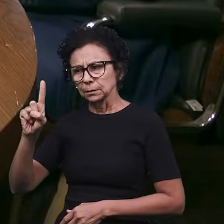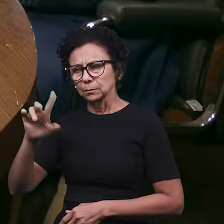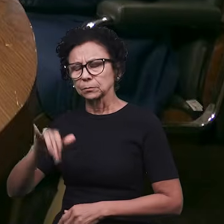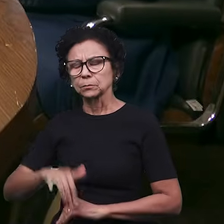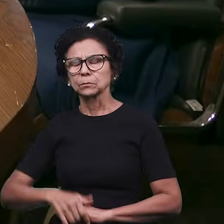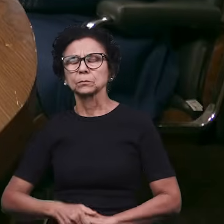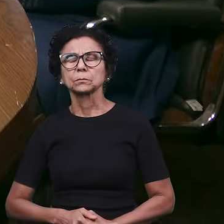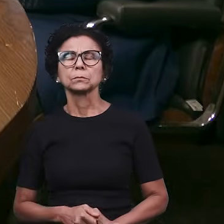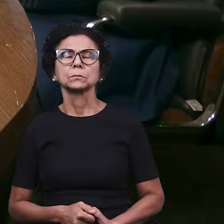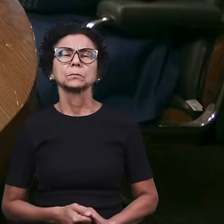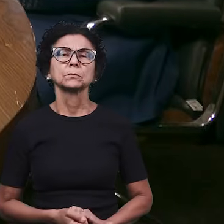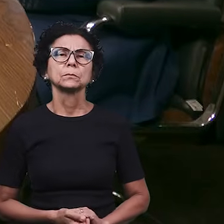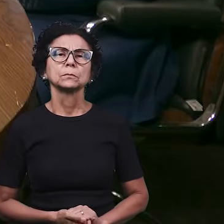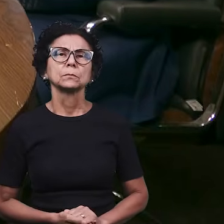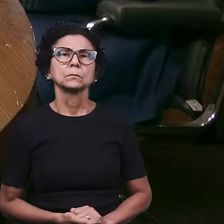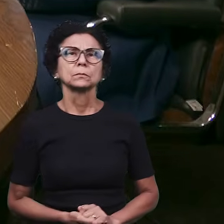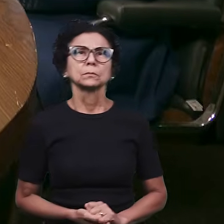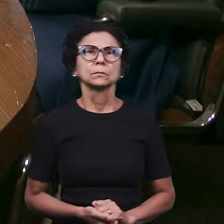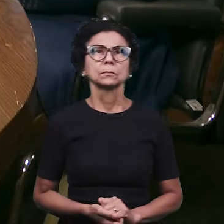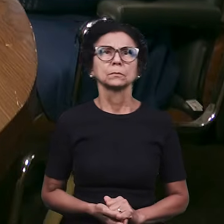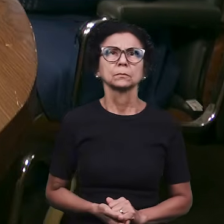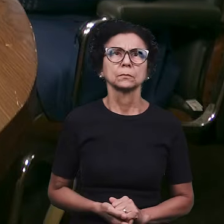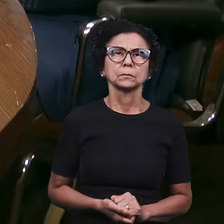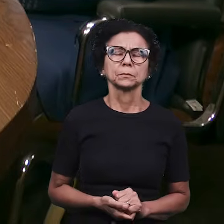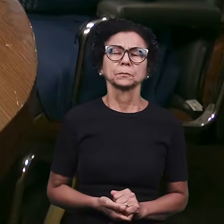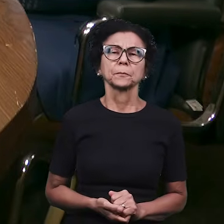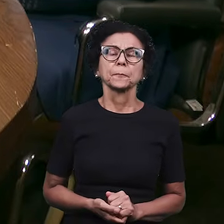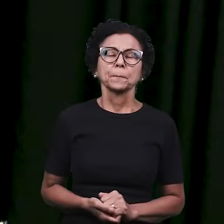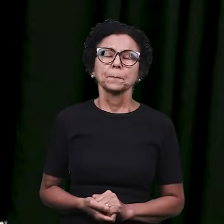que um outro ponto, pastor Diniz, que vale a pena a gente pontuar,